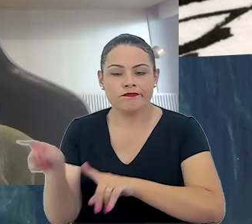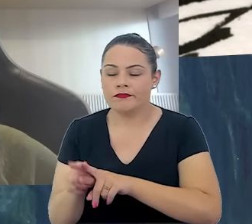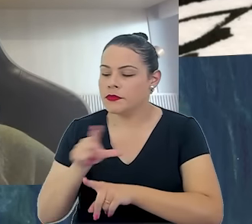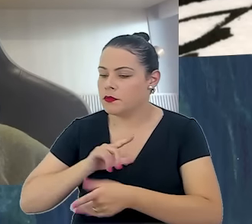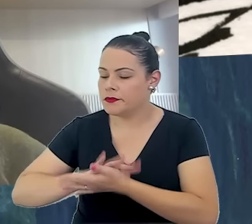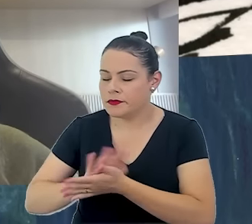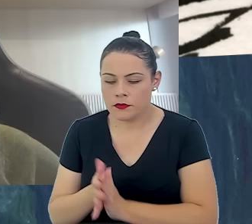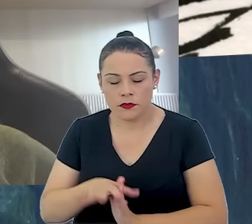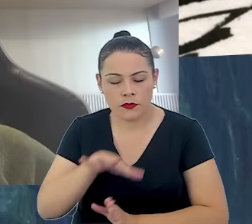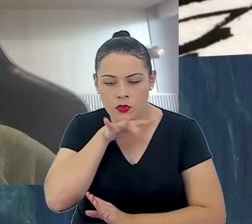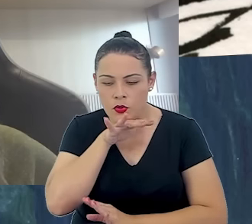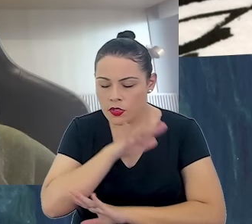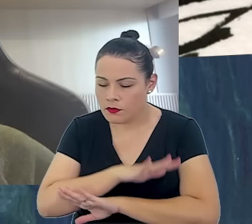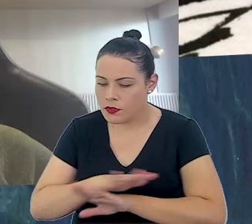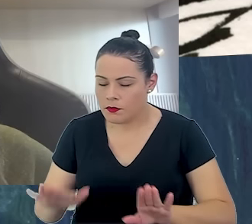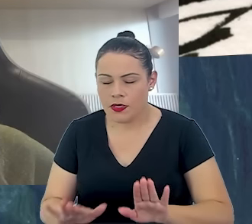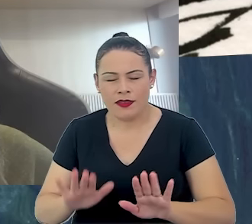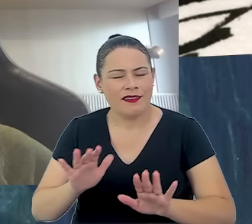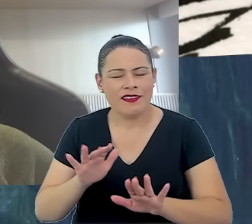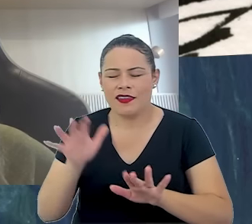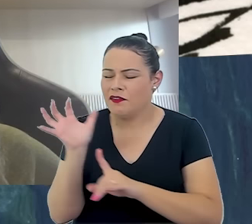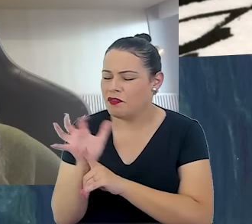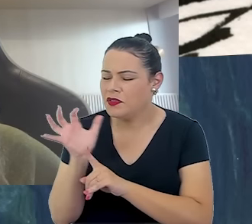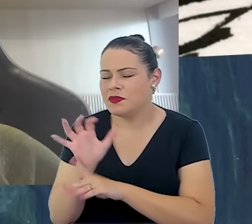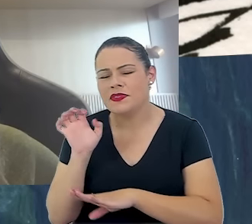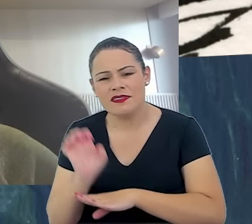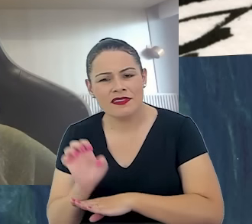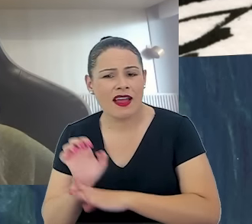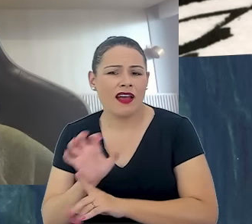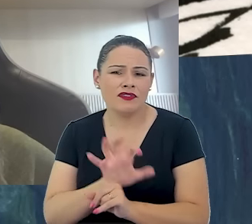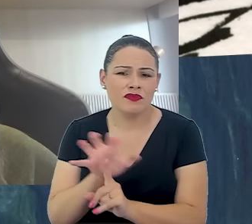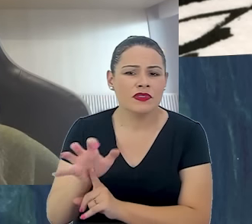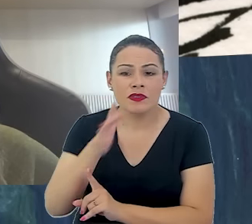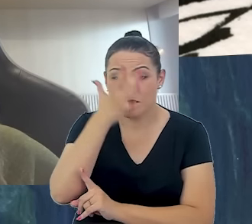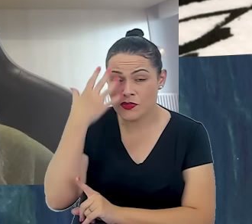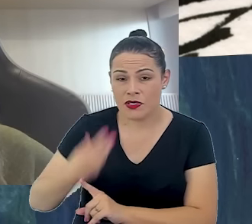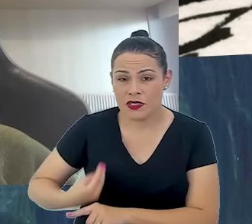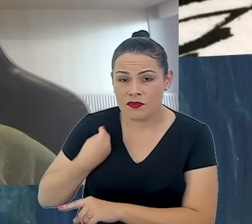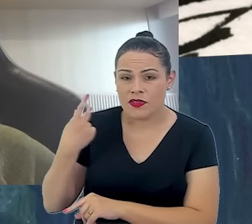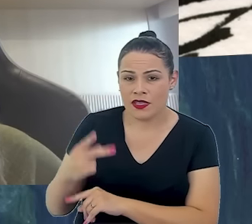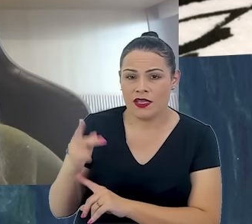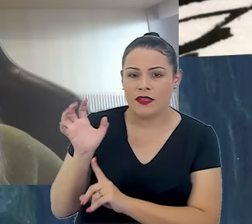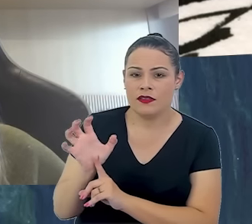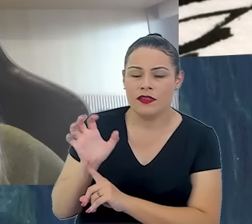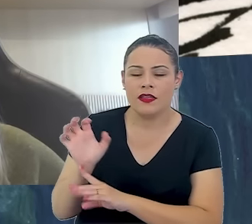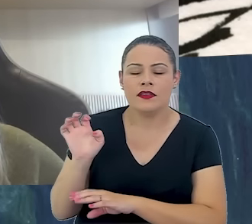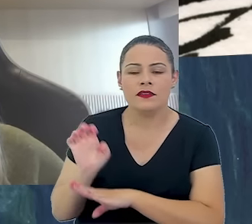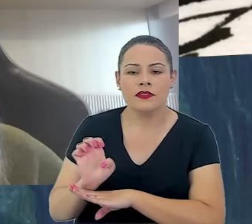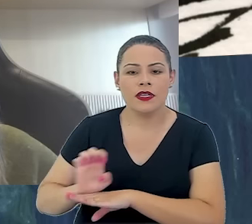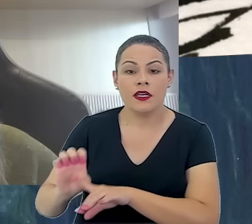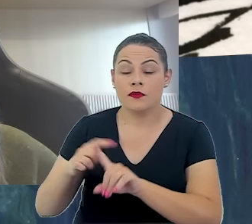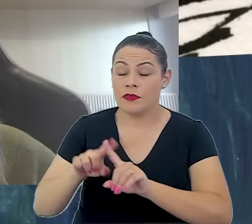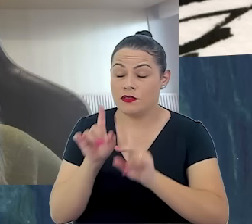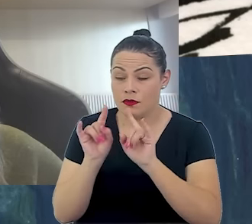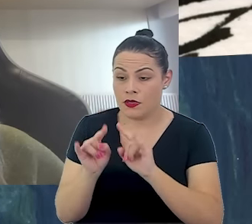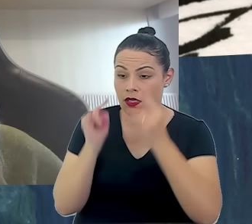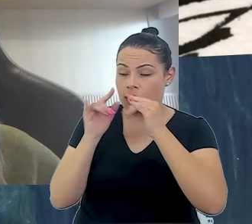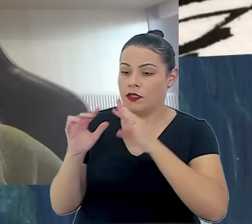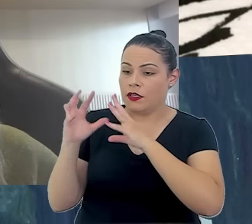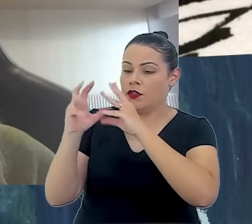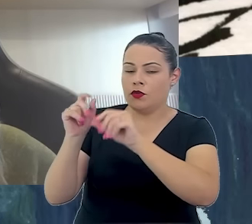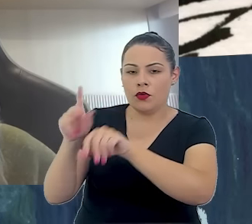catástrofe né que que a afeta o estado afeta as pessoas que viv no estado mas que afeta todo o país né pelo Alerta